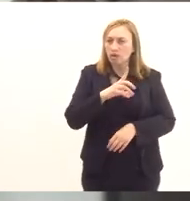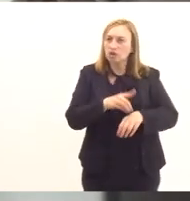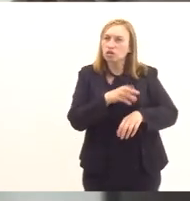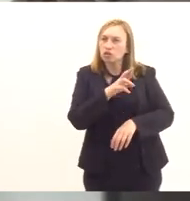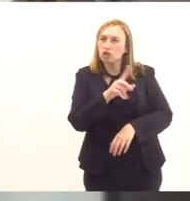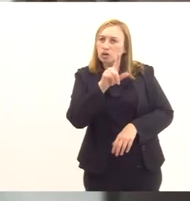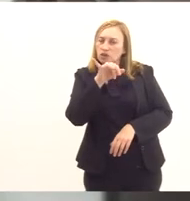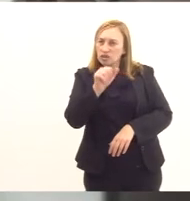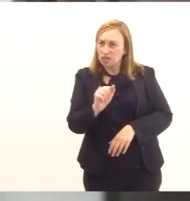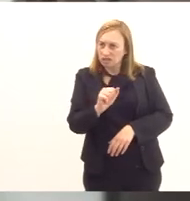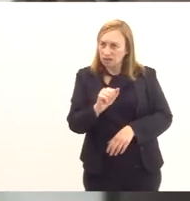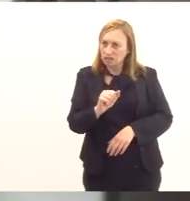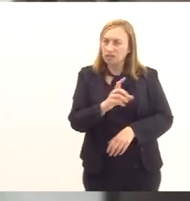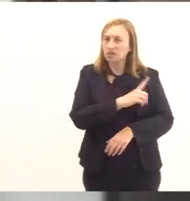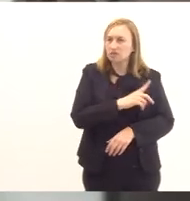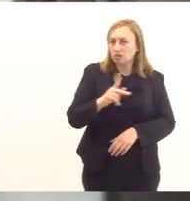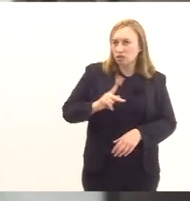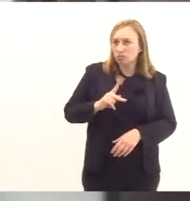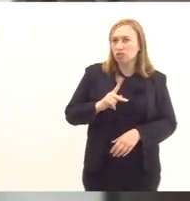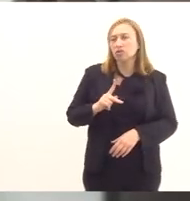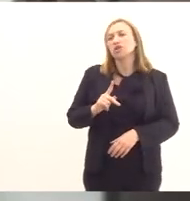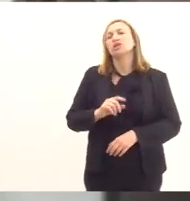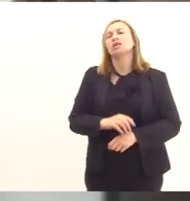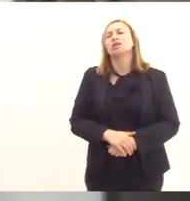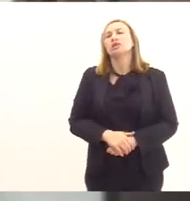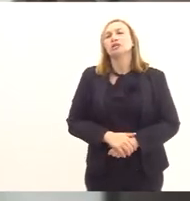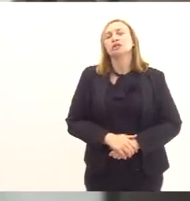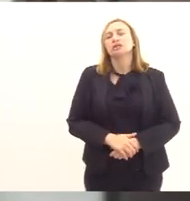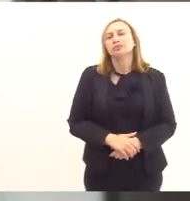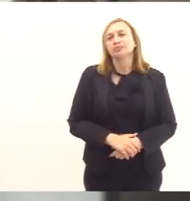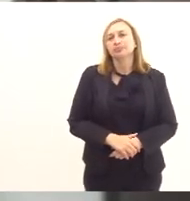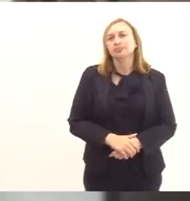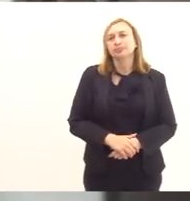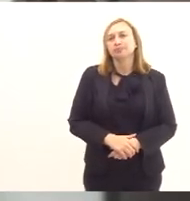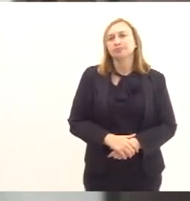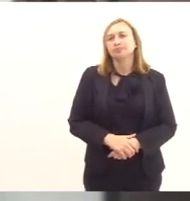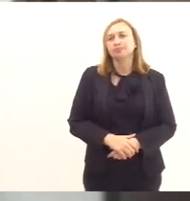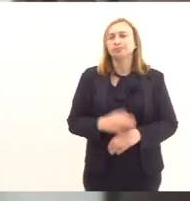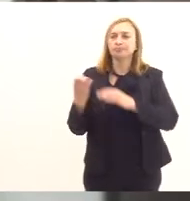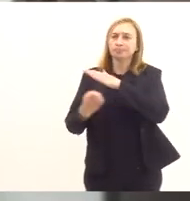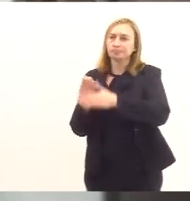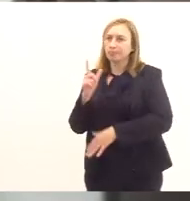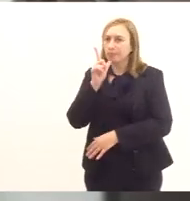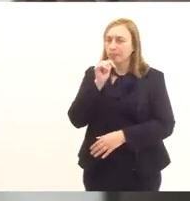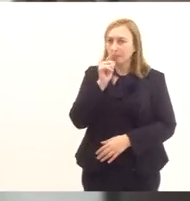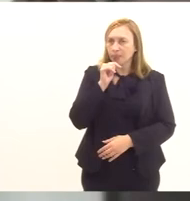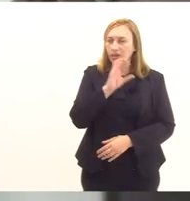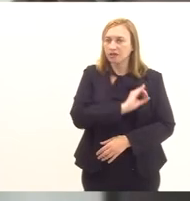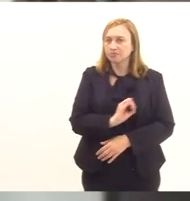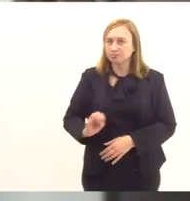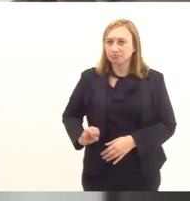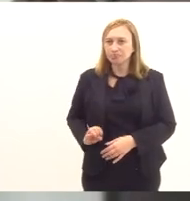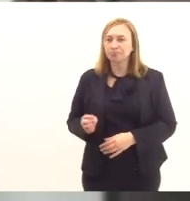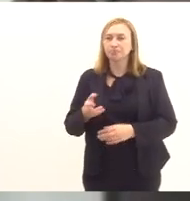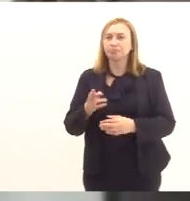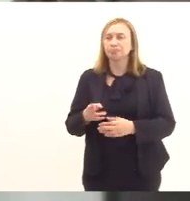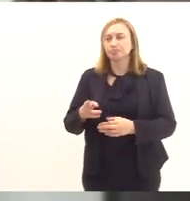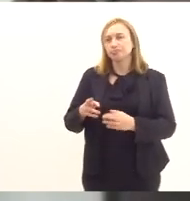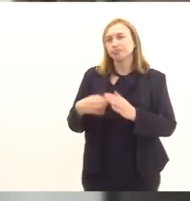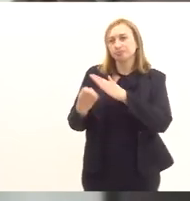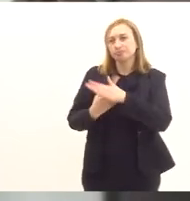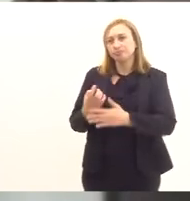Dra Tatiana pela defensoria Doutora Zilda estava presente também pelo Ministério Público a águas do Imperador EA cohidro que a empresa responsável